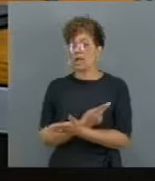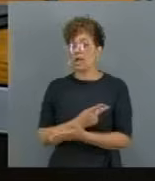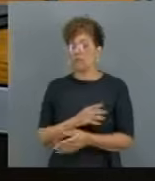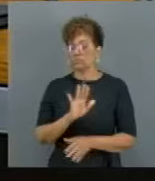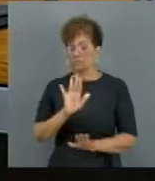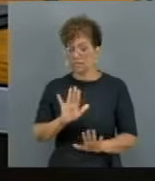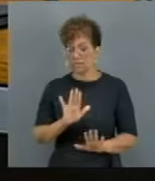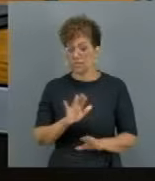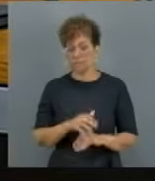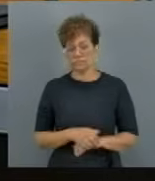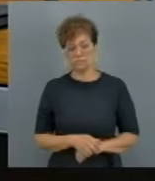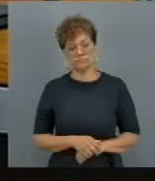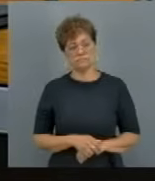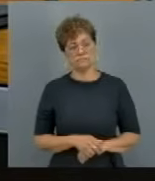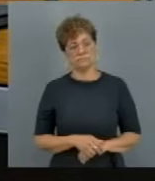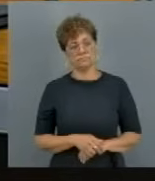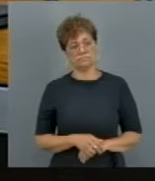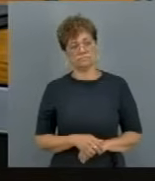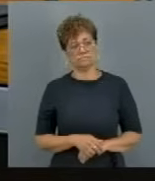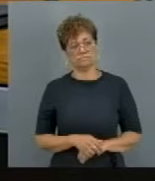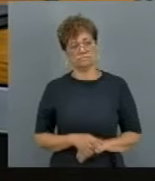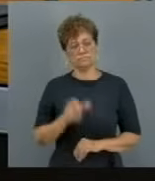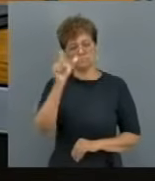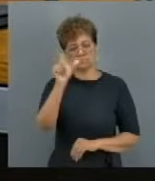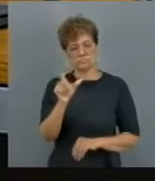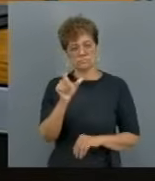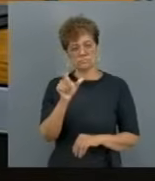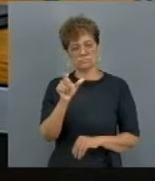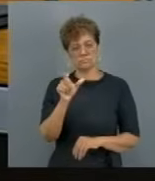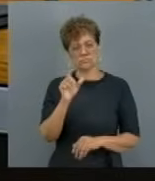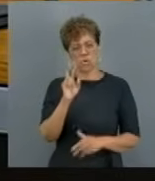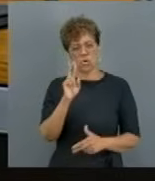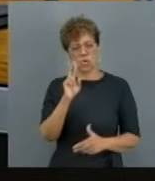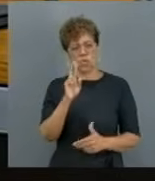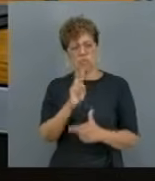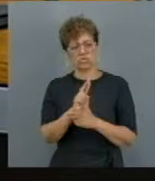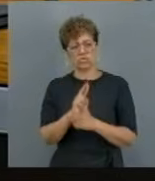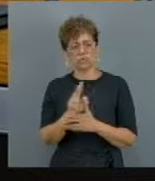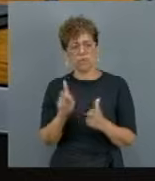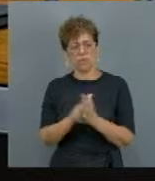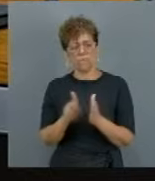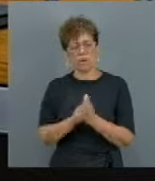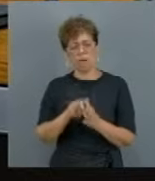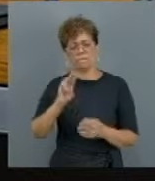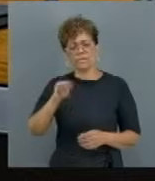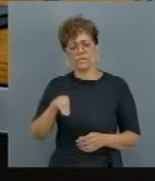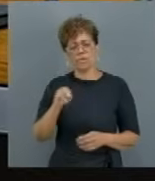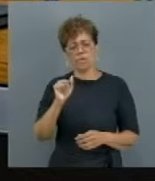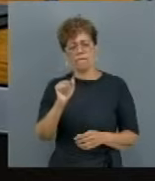favor. O senhor Corregedor Nacional Mário Campbell,